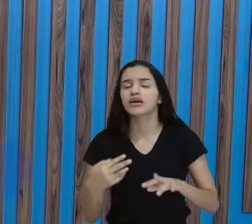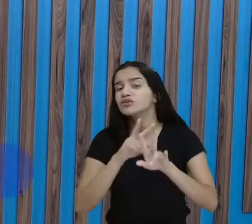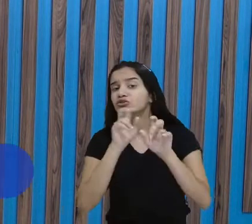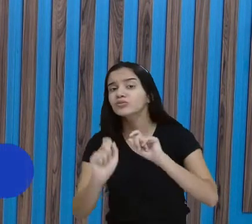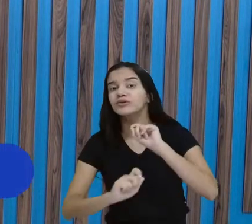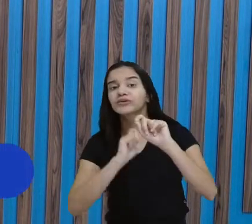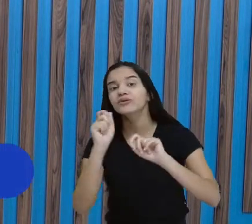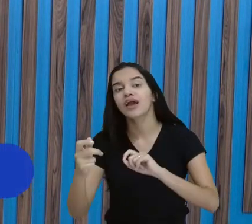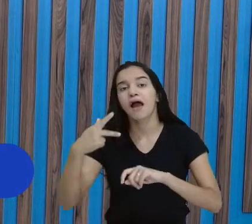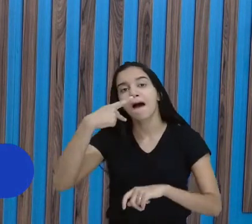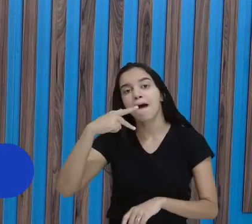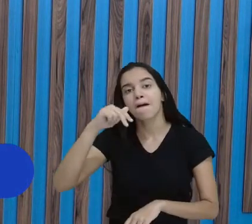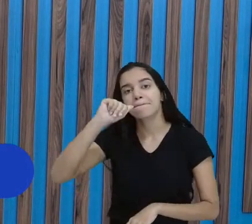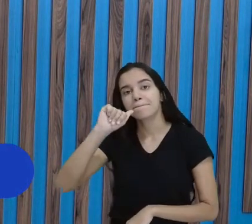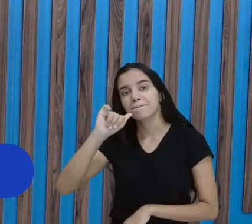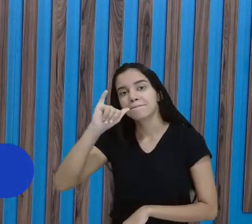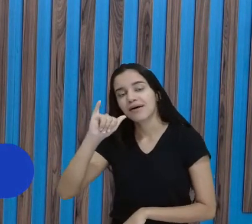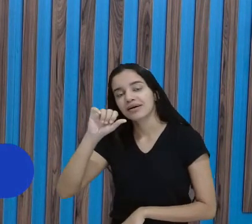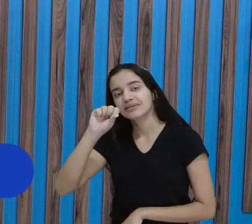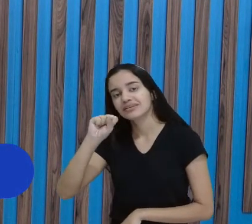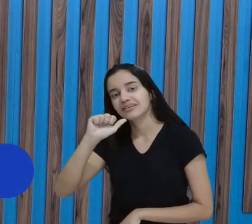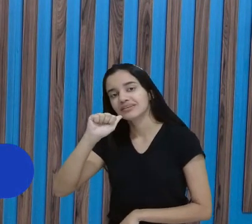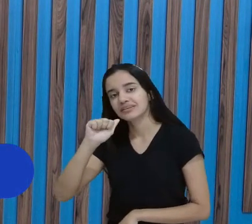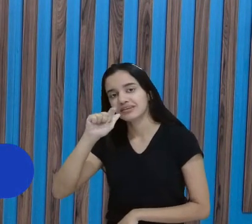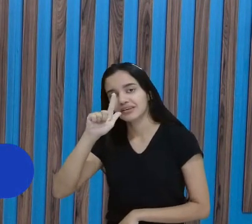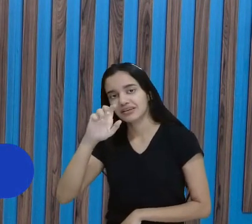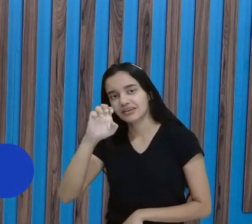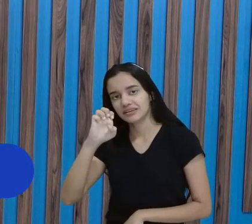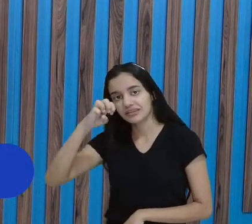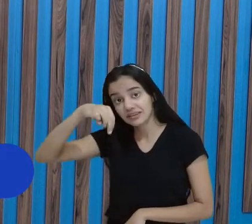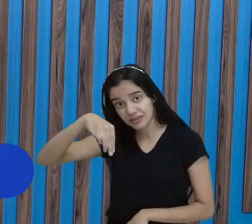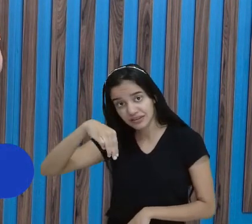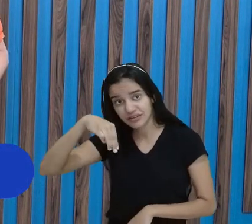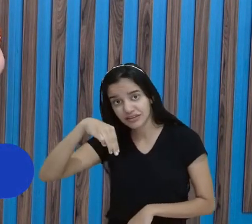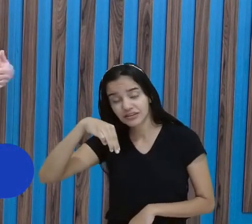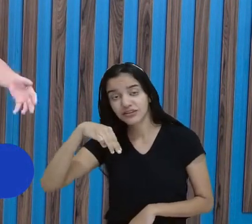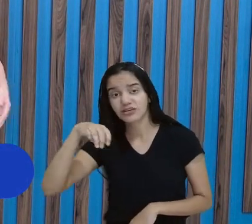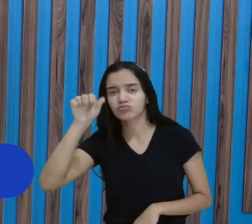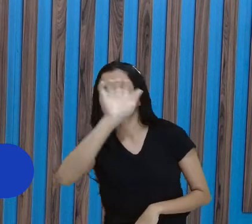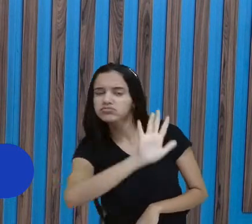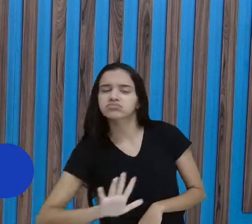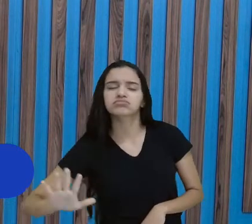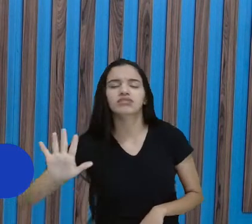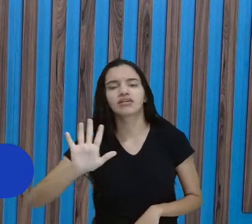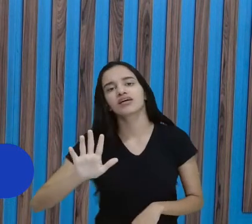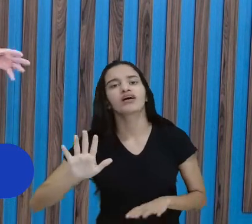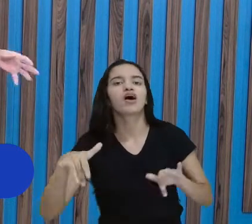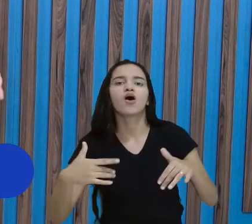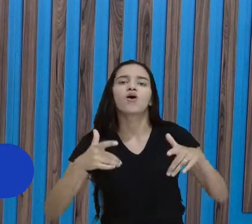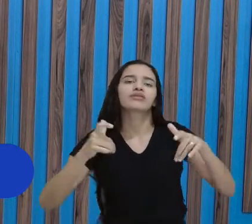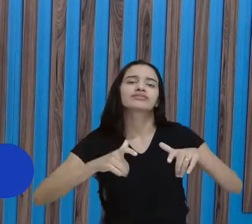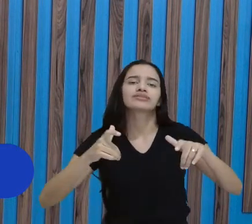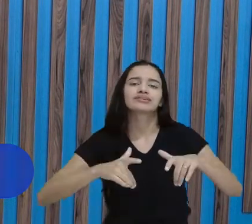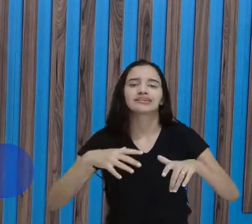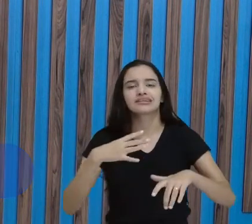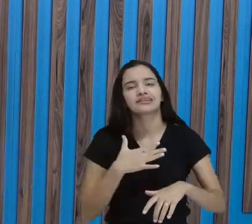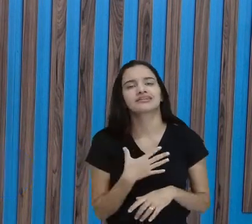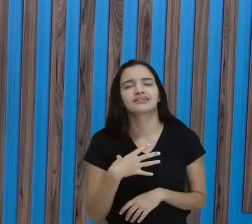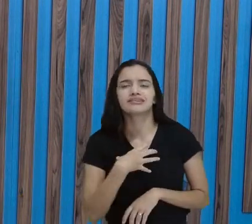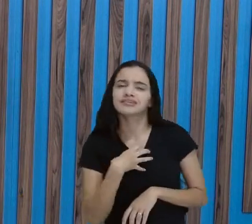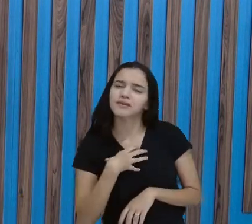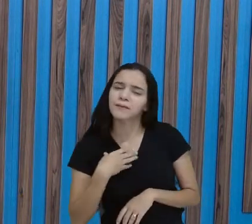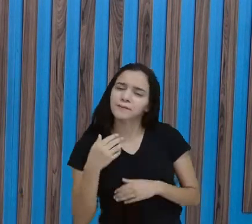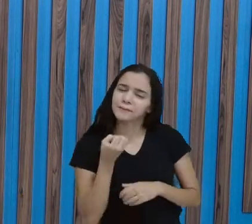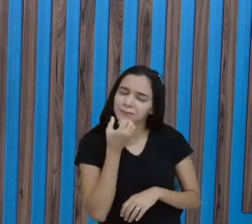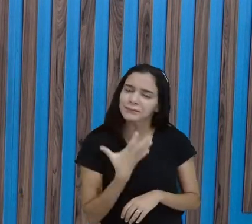Hoje é dia de geografia, tá bom? Então, puxa a cadeira, o taburete, senta no chão, no tapete, onde você se sentir mais confortável. O importante